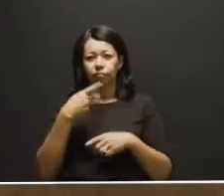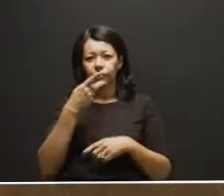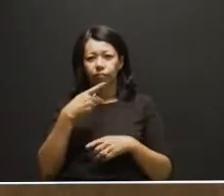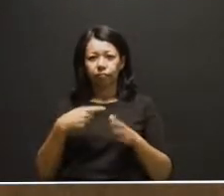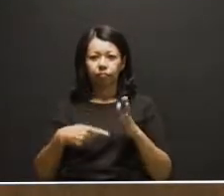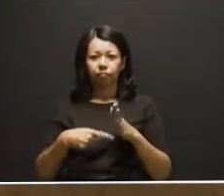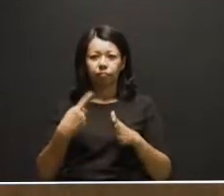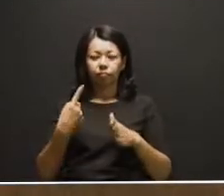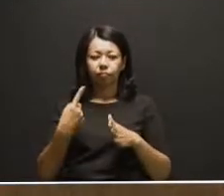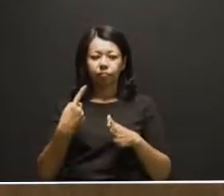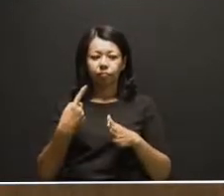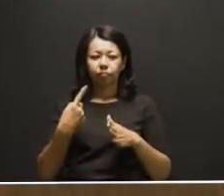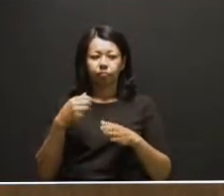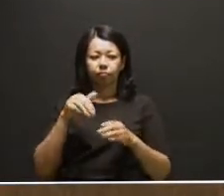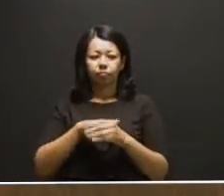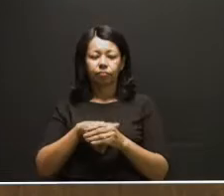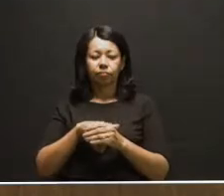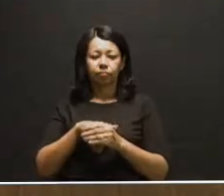desse projeto